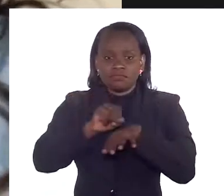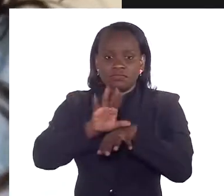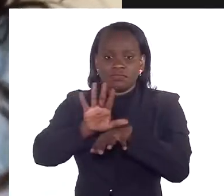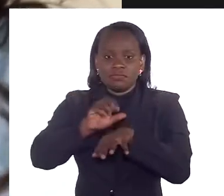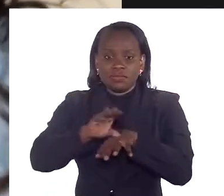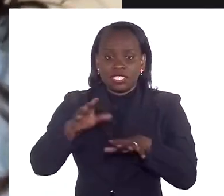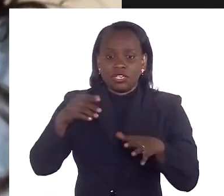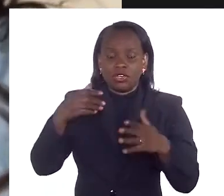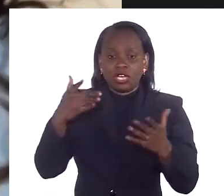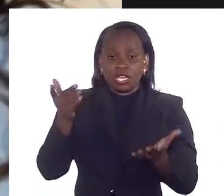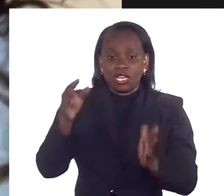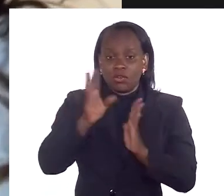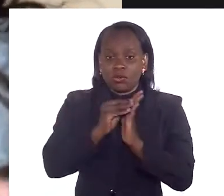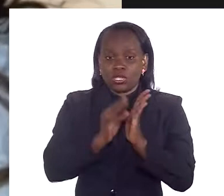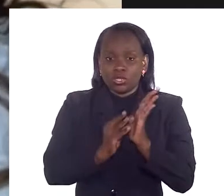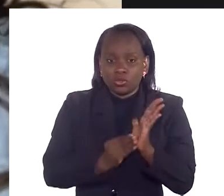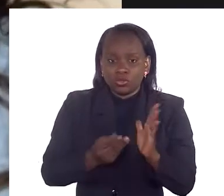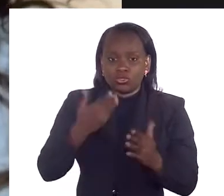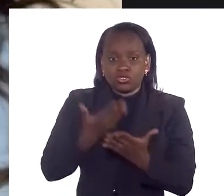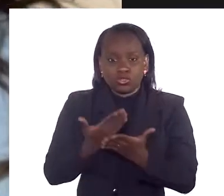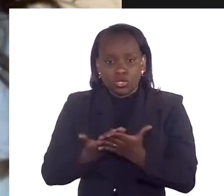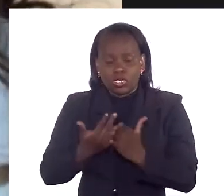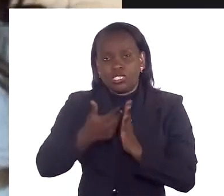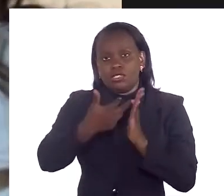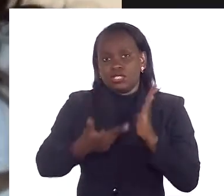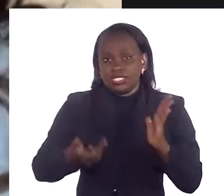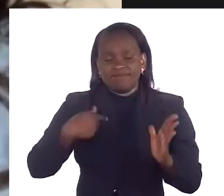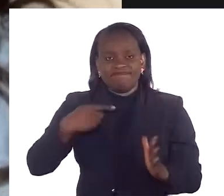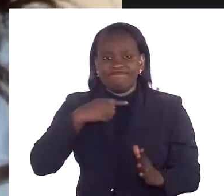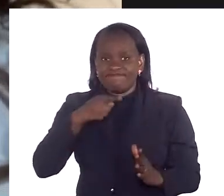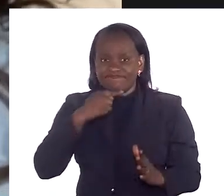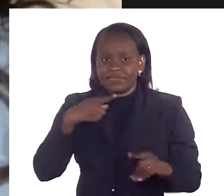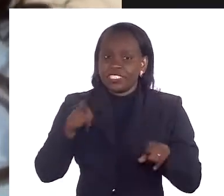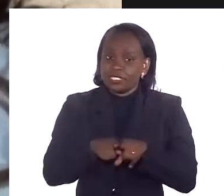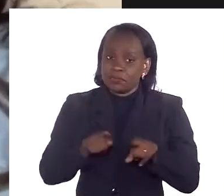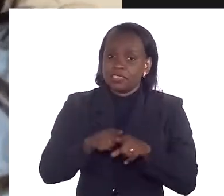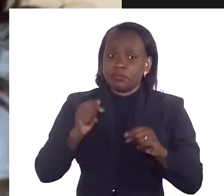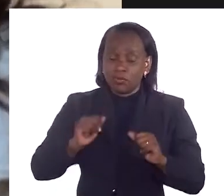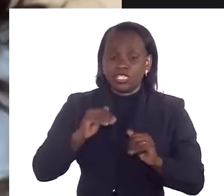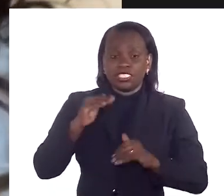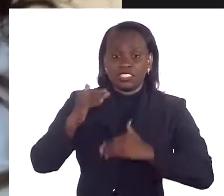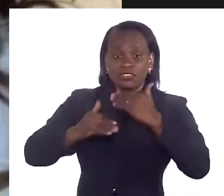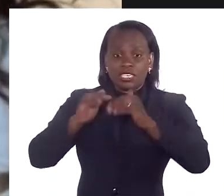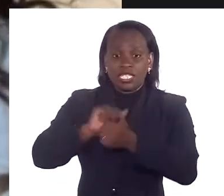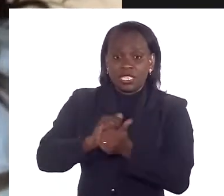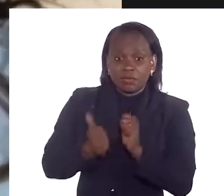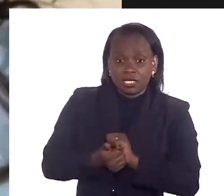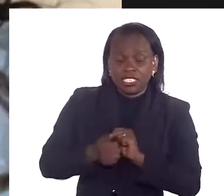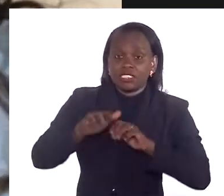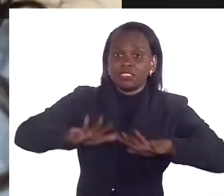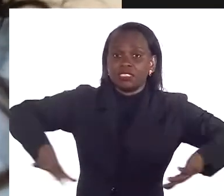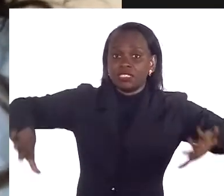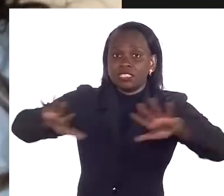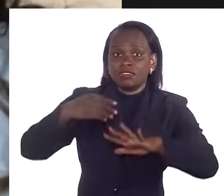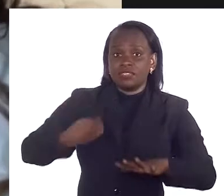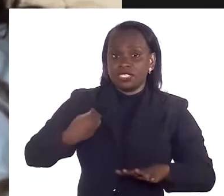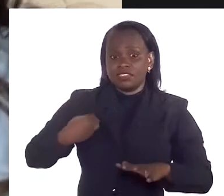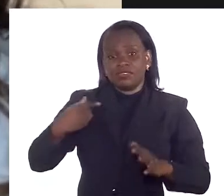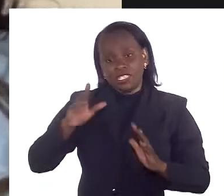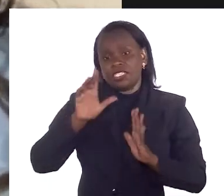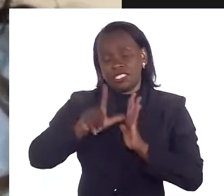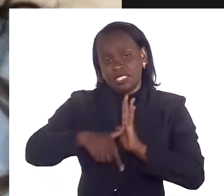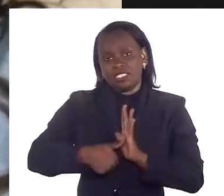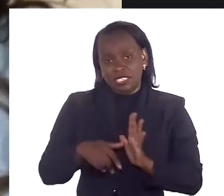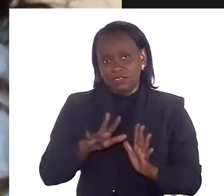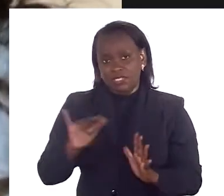conteúdos acadêmicos, né? E tudo isso vai impactar também no desenvolvimento adaptativo desse sujeito ao ambiente em que ele